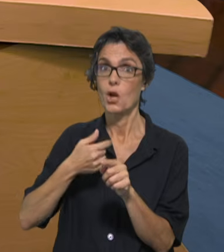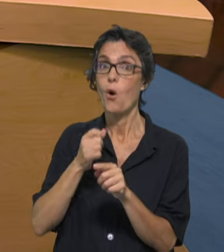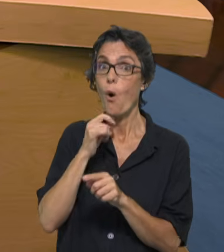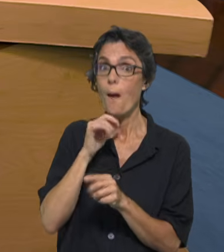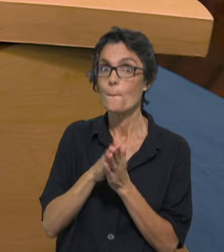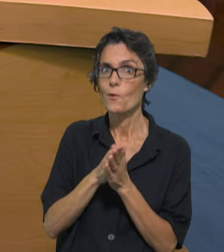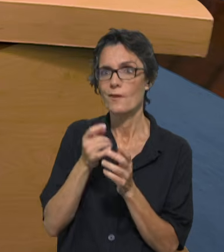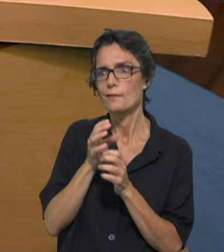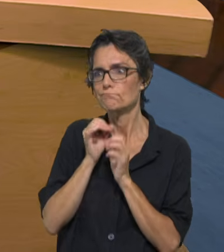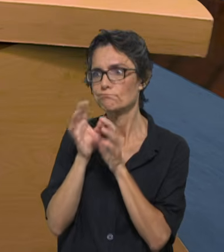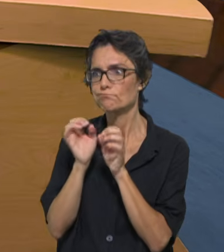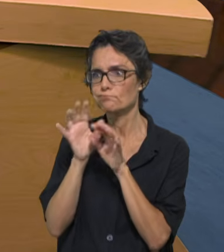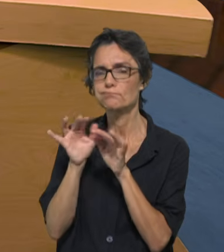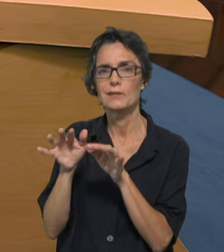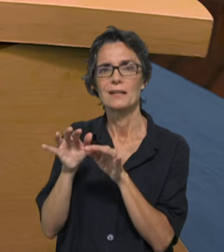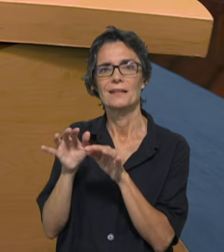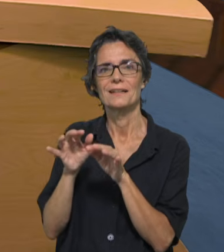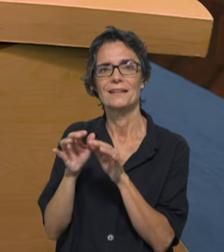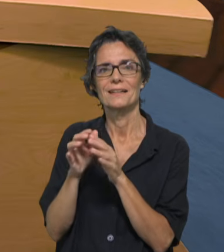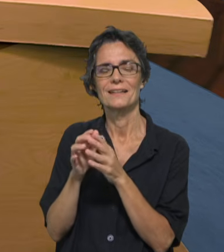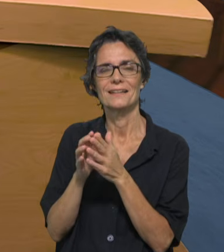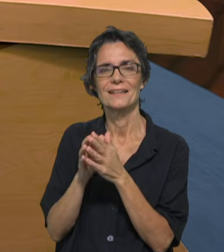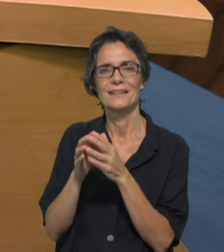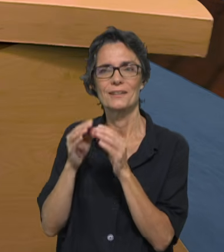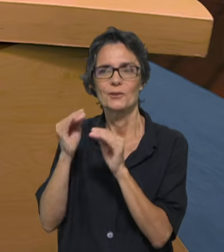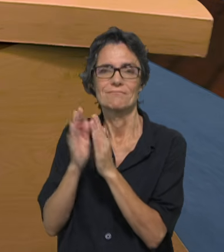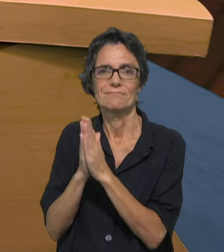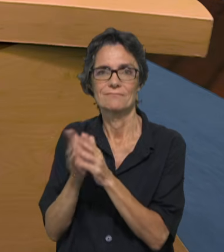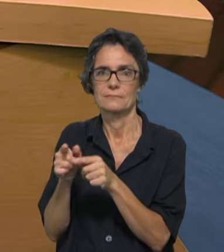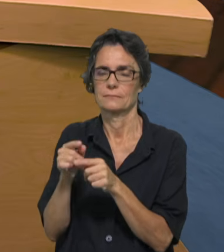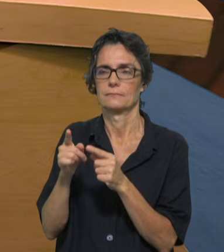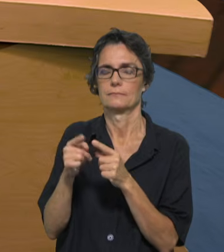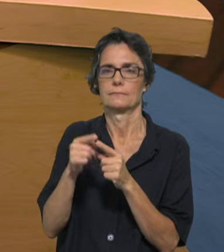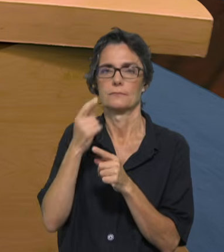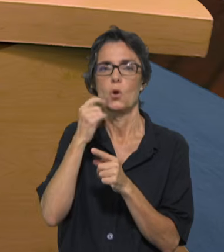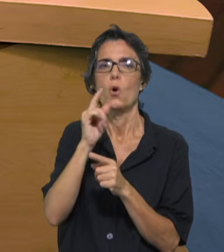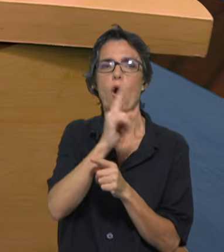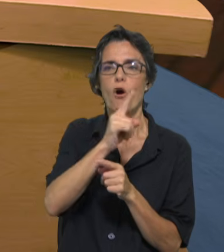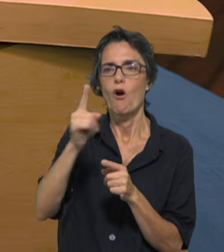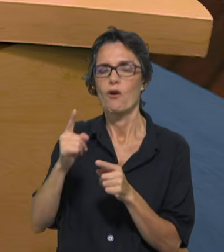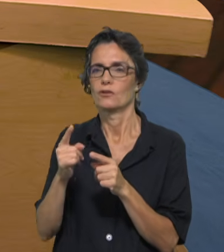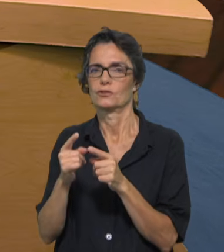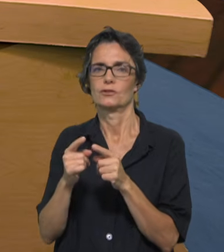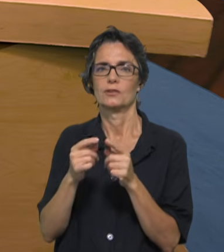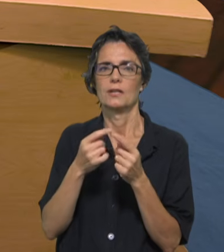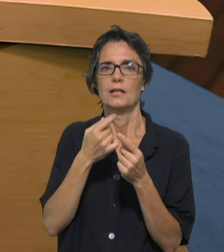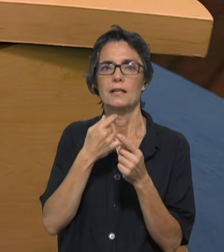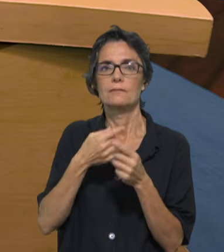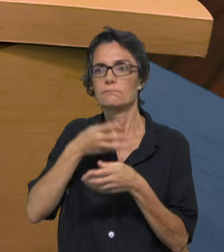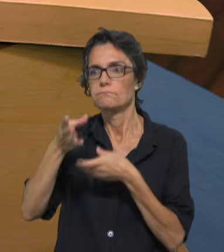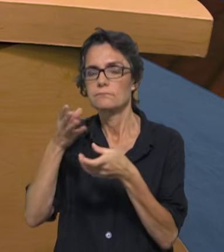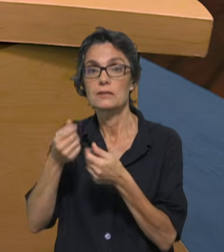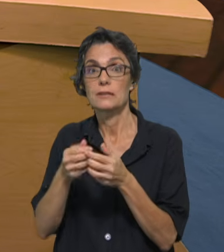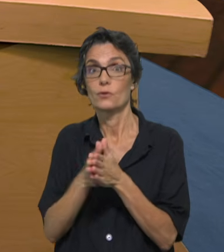catequese. Explicar, desde logo, o que era o sacrário, as relíquias, porque é algo